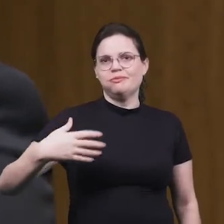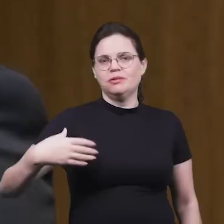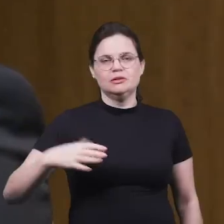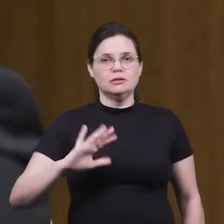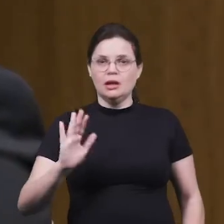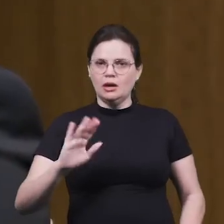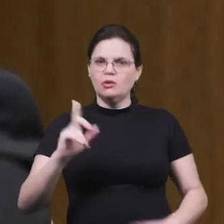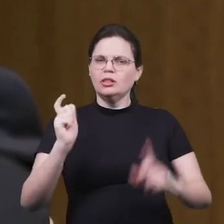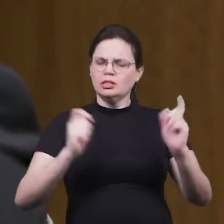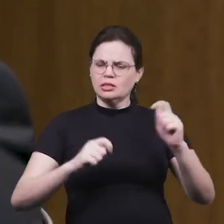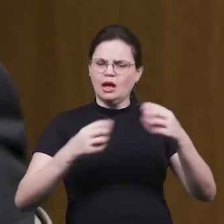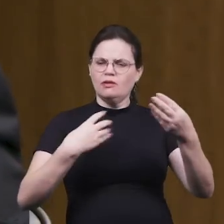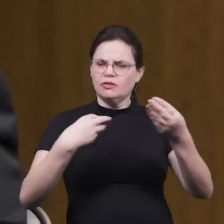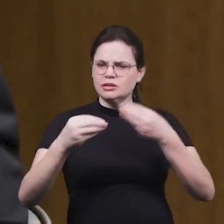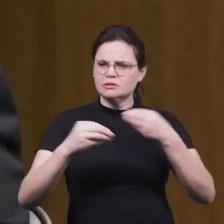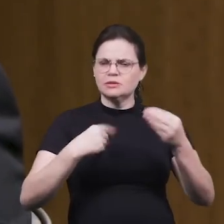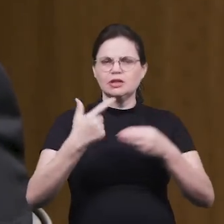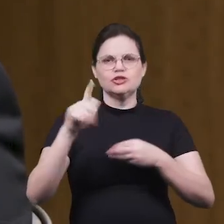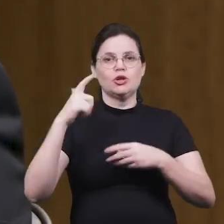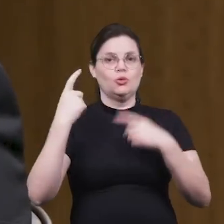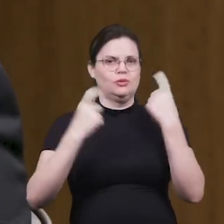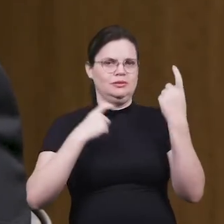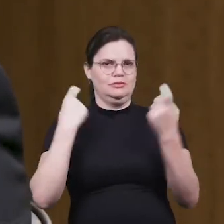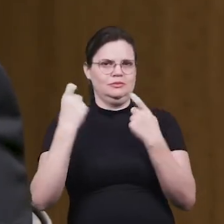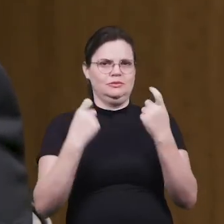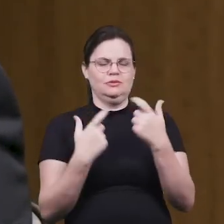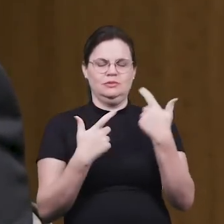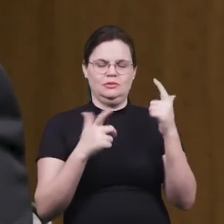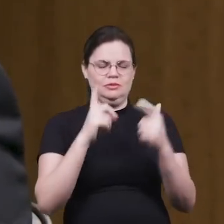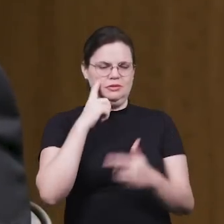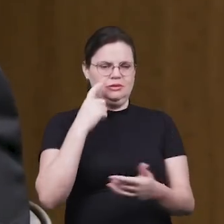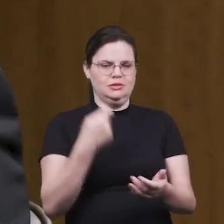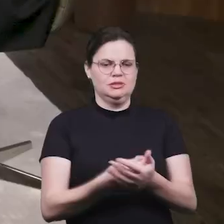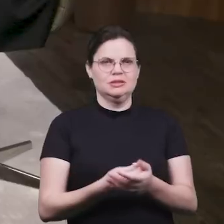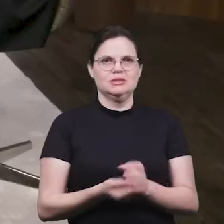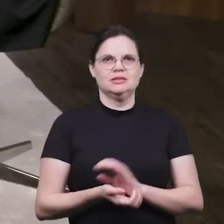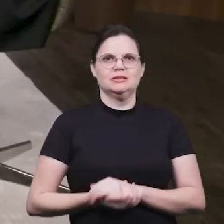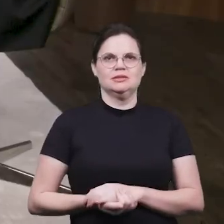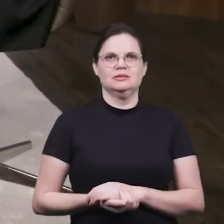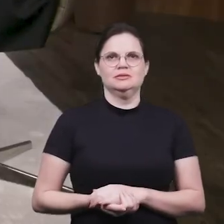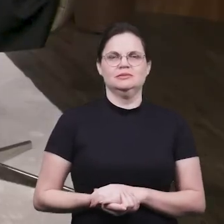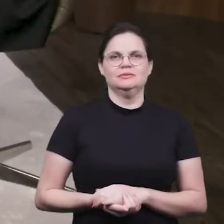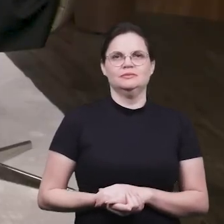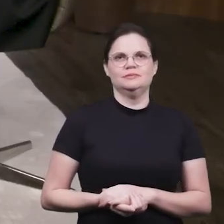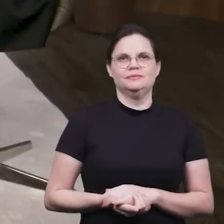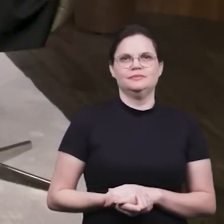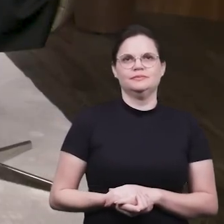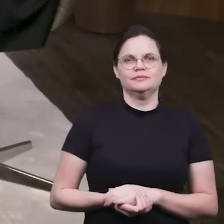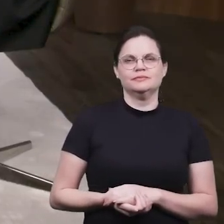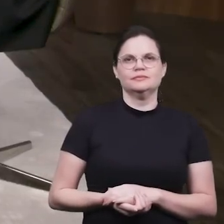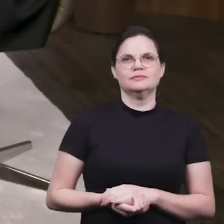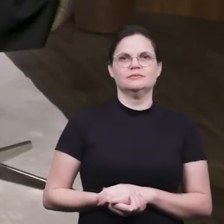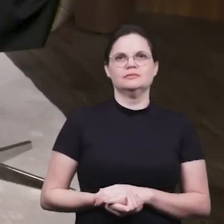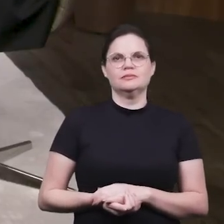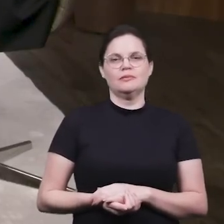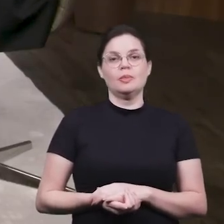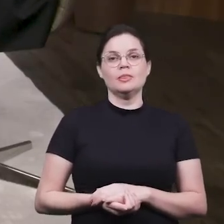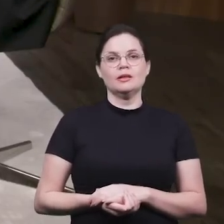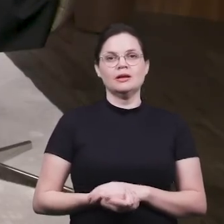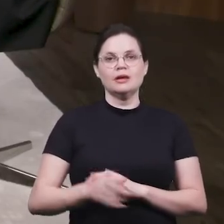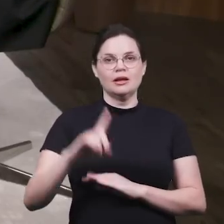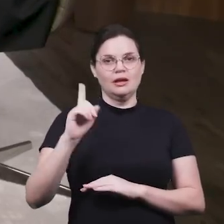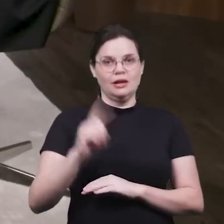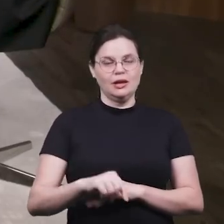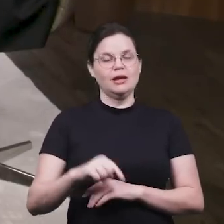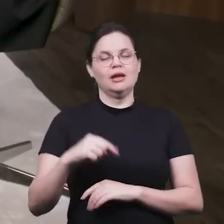têm outras preocupações e outras escolhas para ser tomadas. Não deixa de ser uma escolha